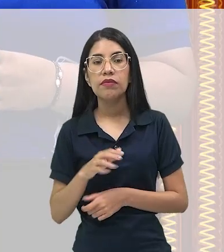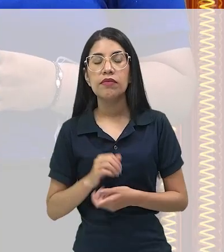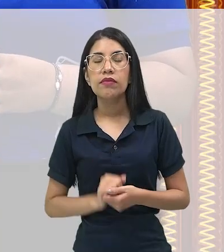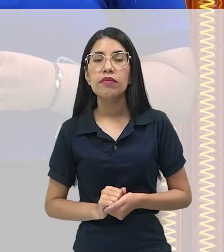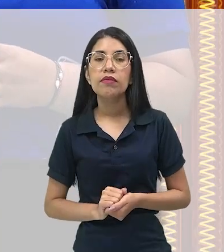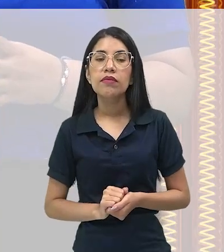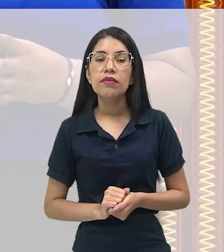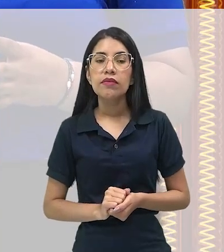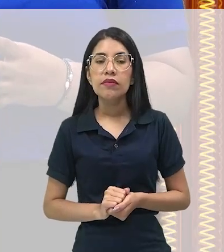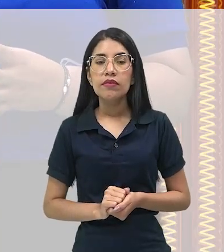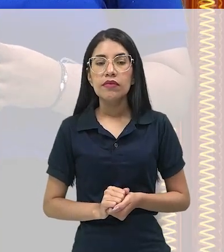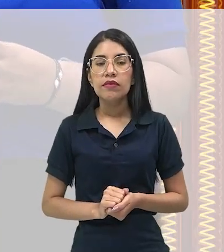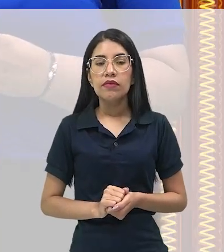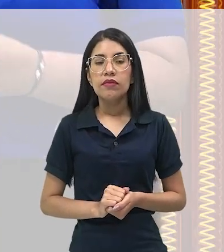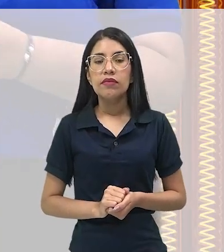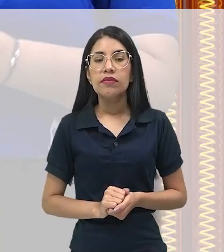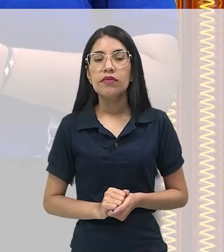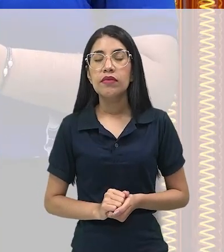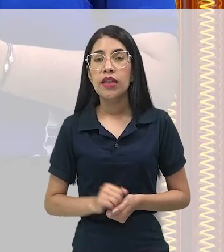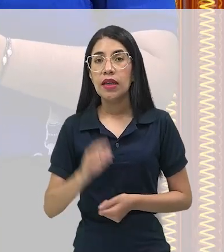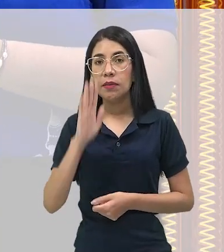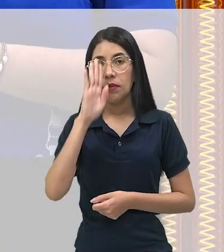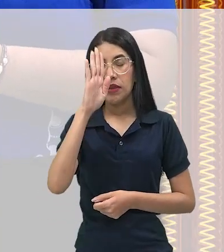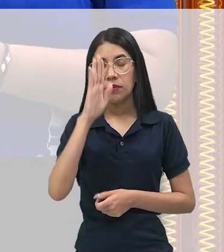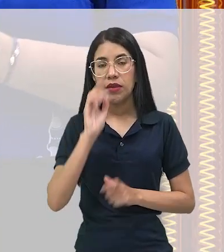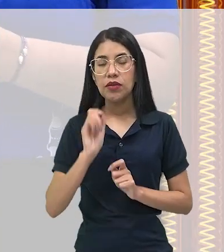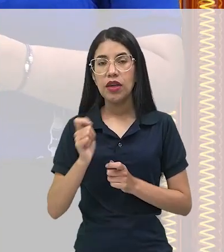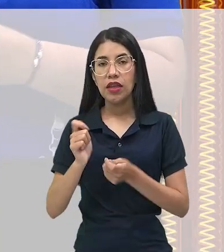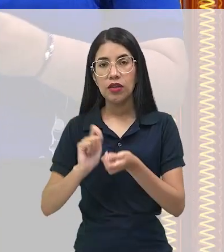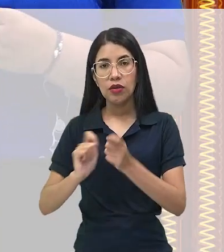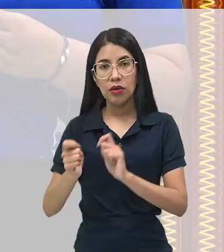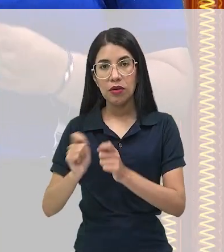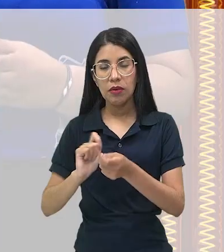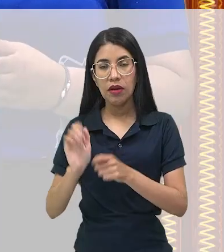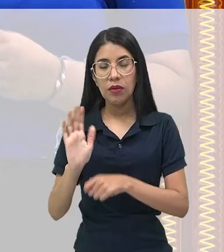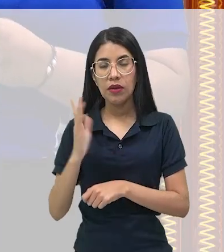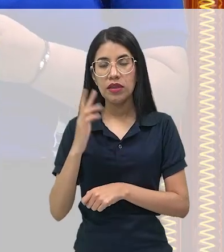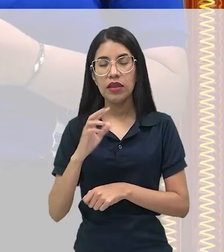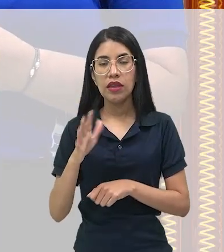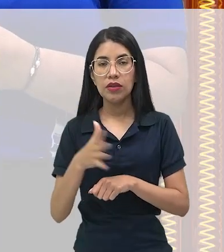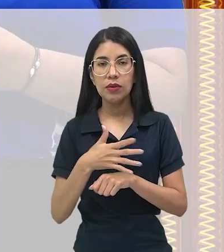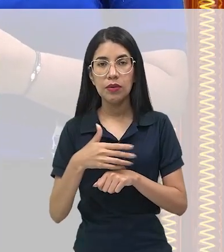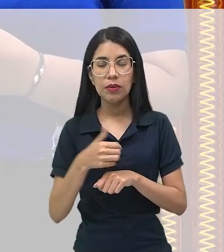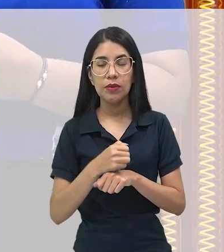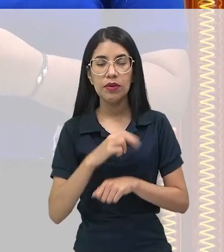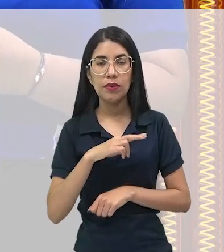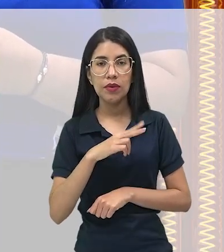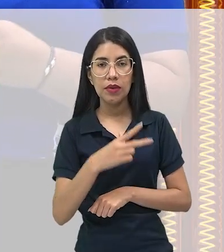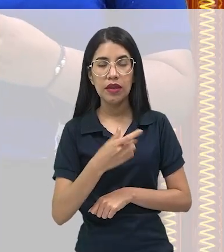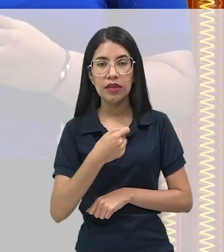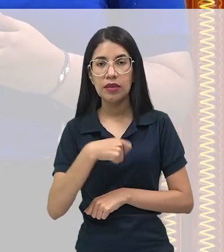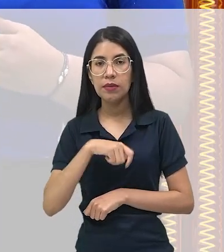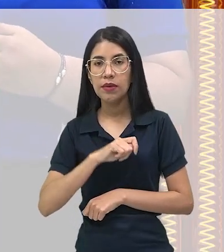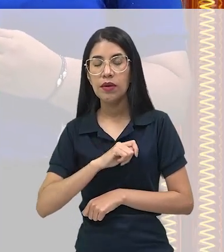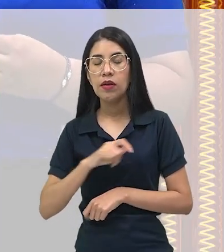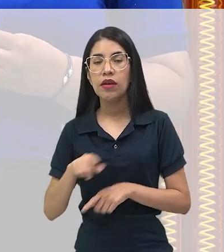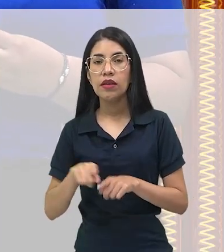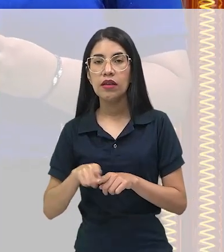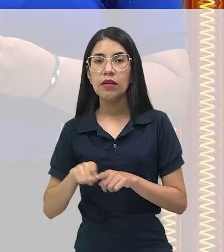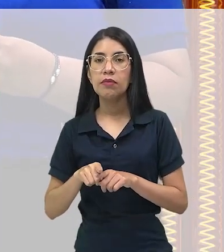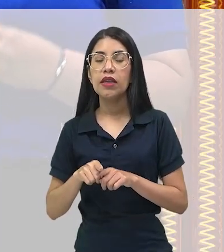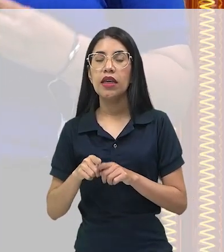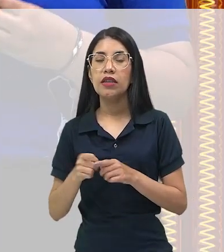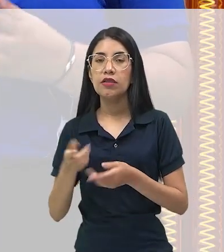Era principalmente um ponto de troca entre as colônias portuguesas e espanholas e também fazia ali um ponto